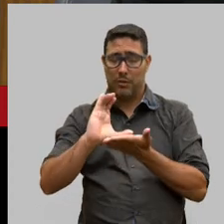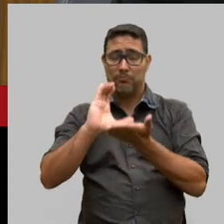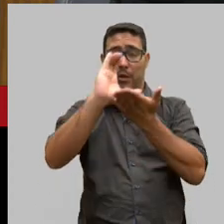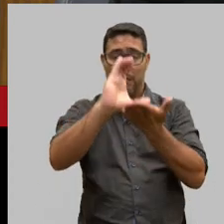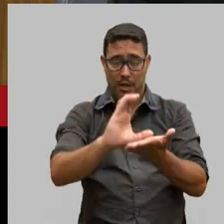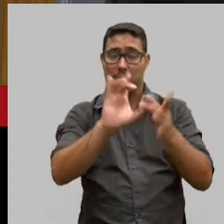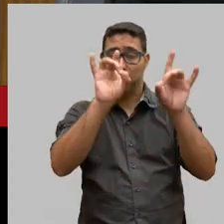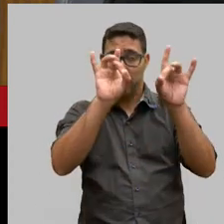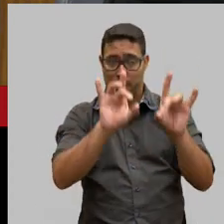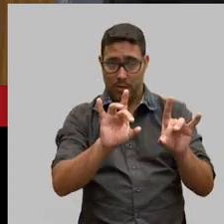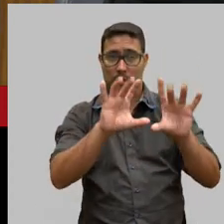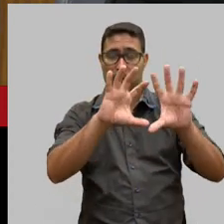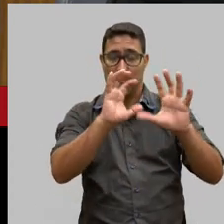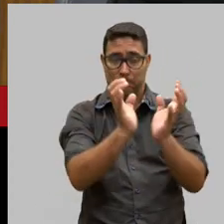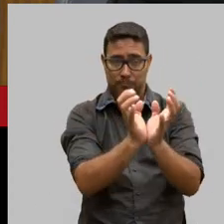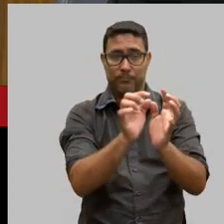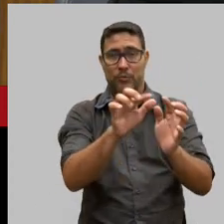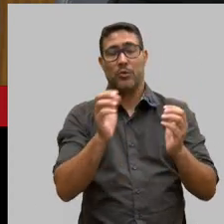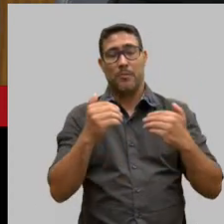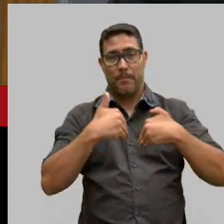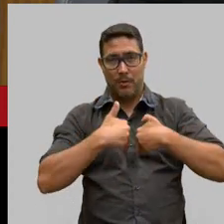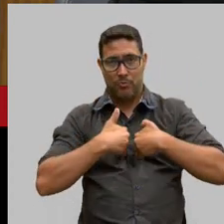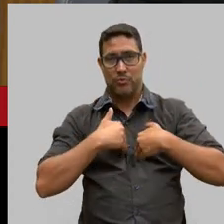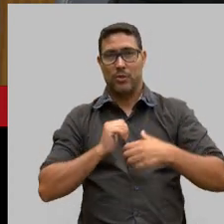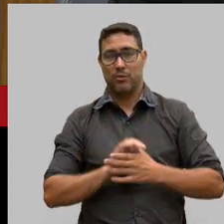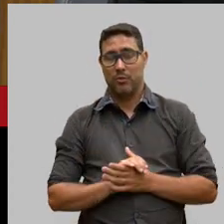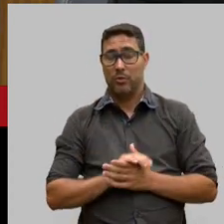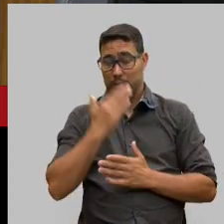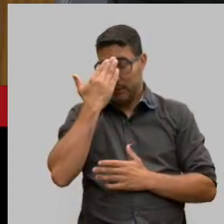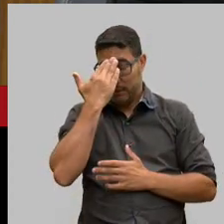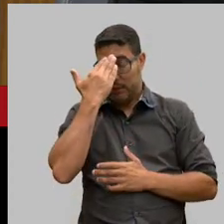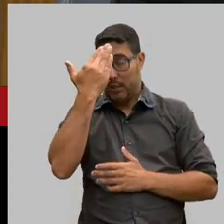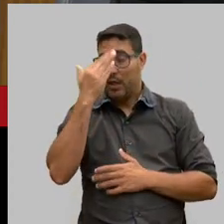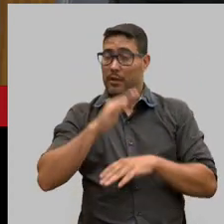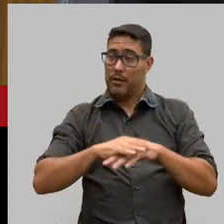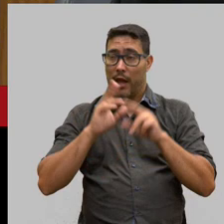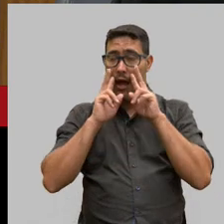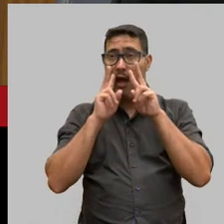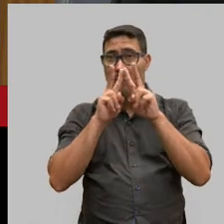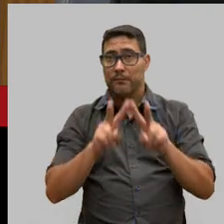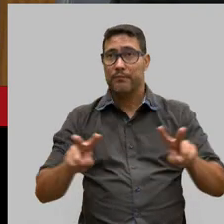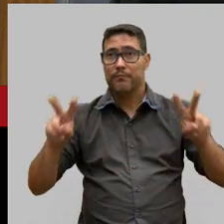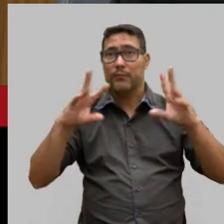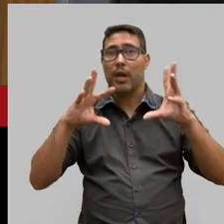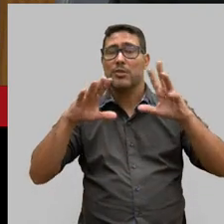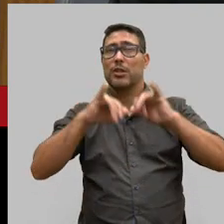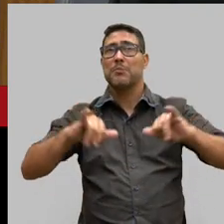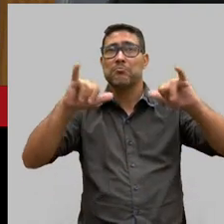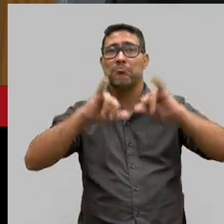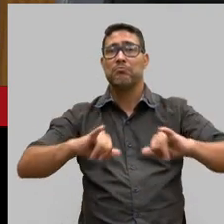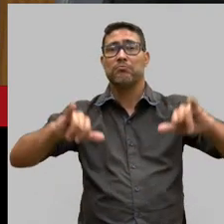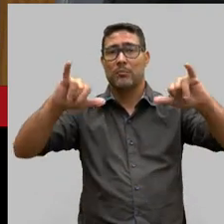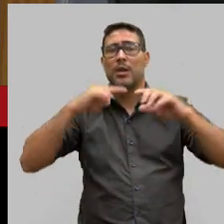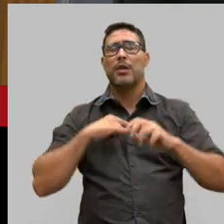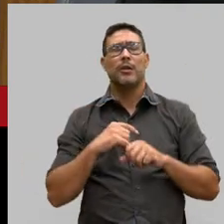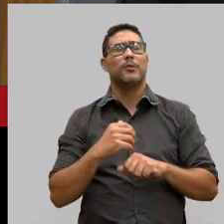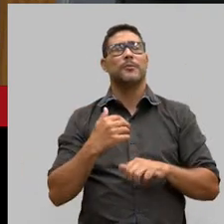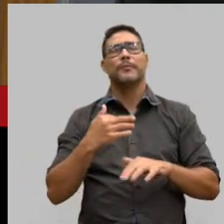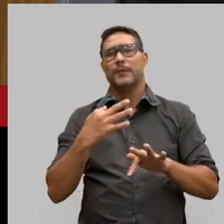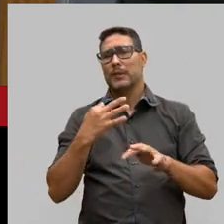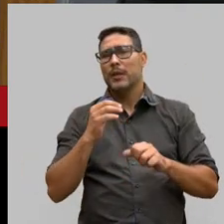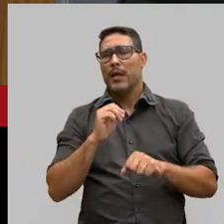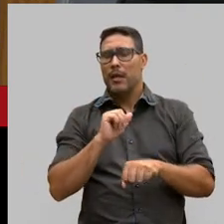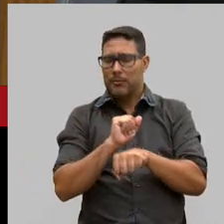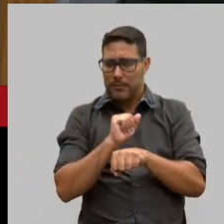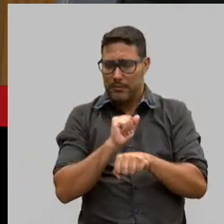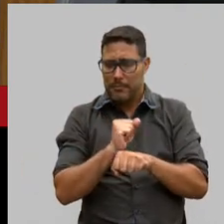Isso é um grande passo graças à visibilidade que a causa tem ganhado eu Aguardo ansiosamente o resultado do